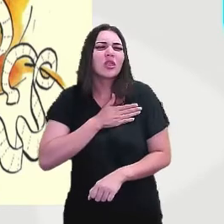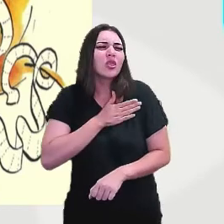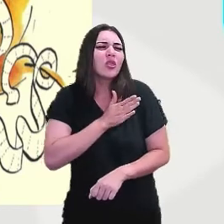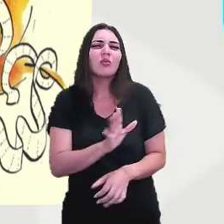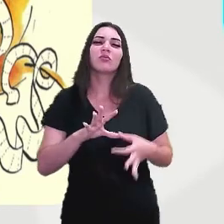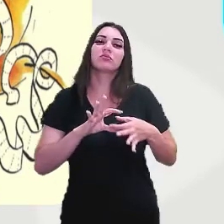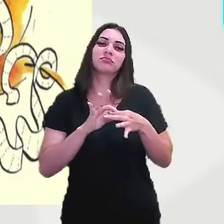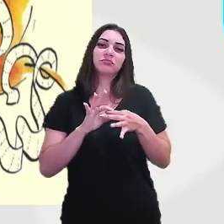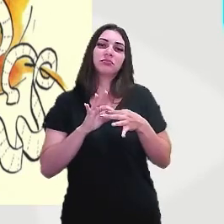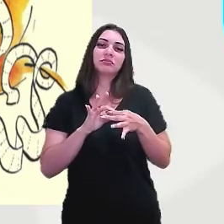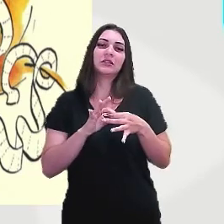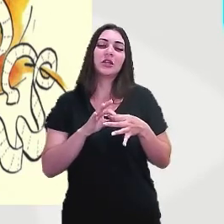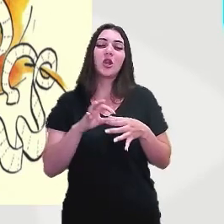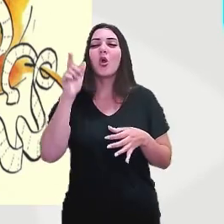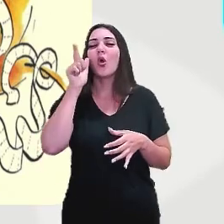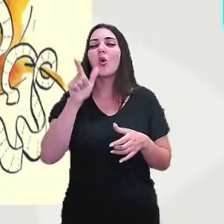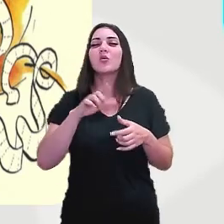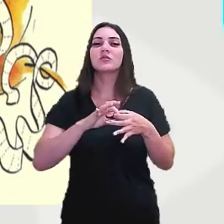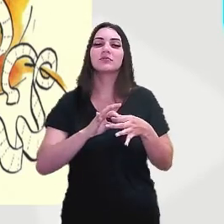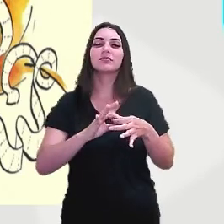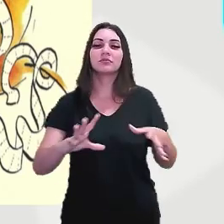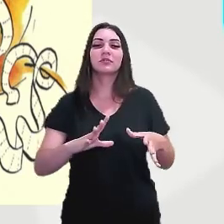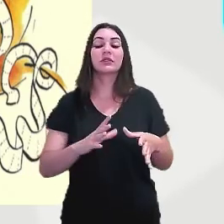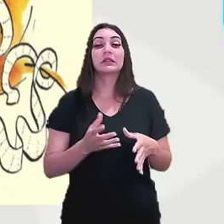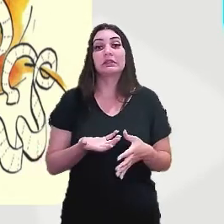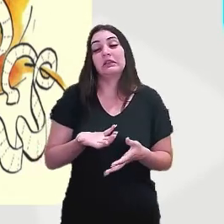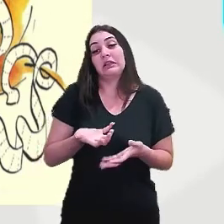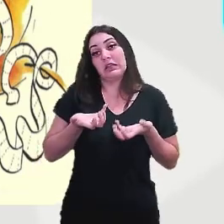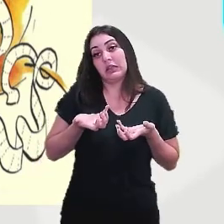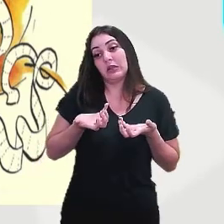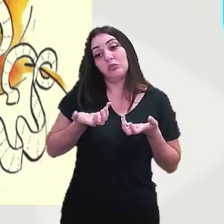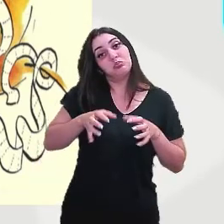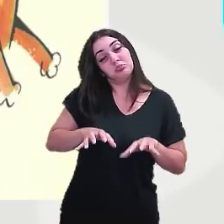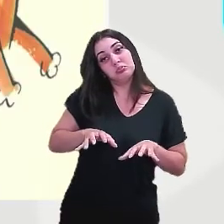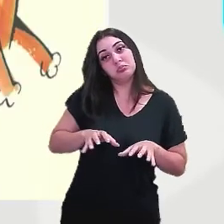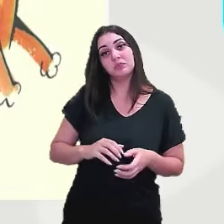e acaba escapando, a gente querendo ou não.